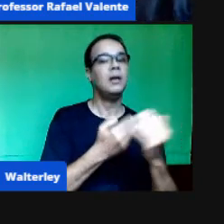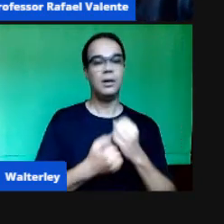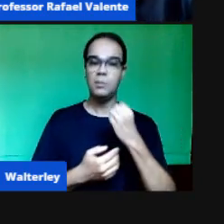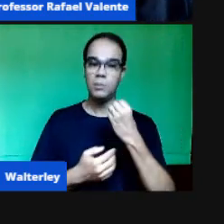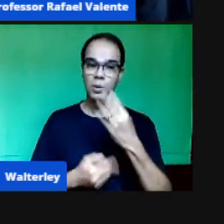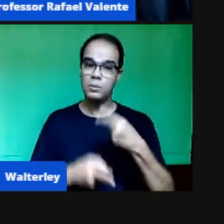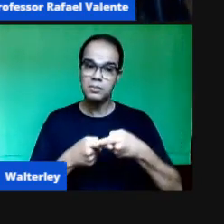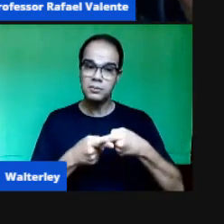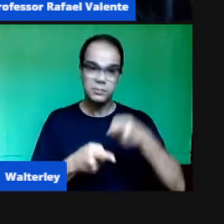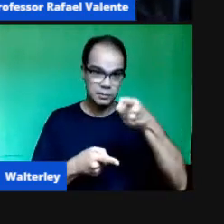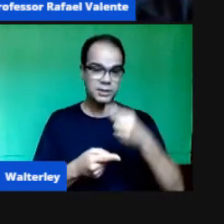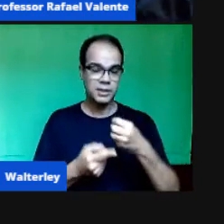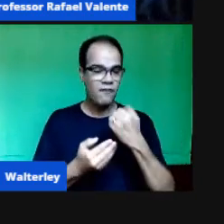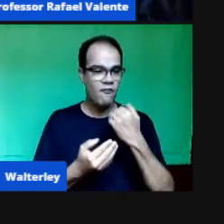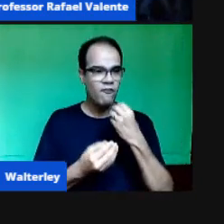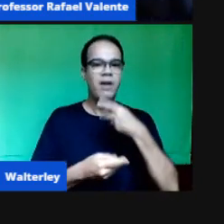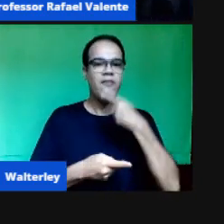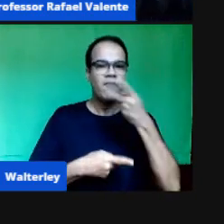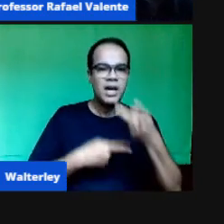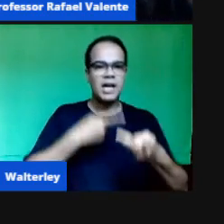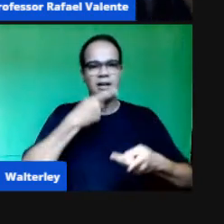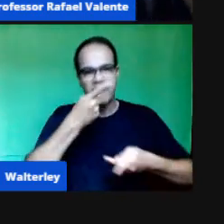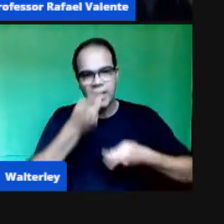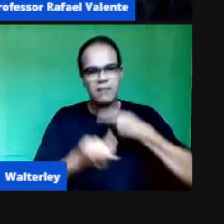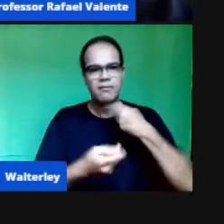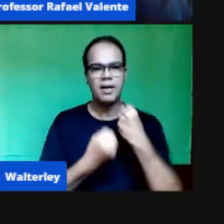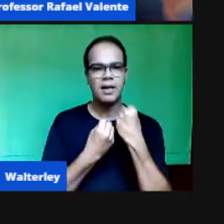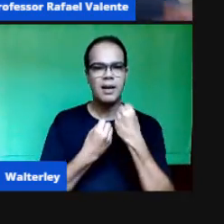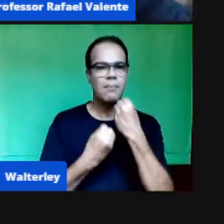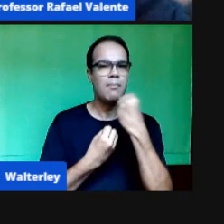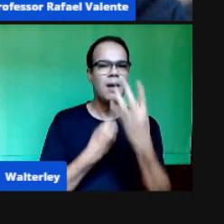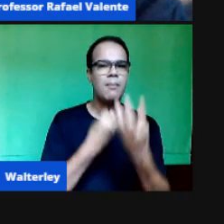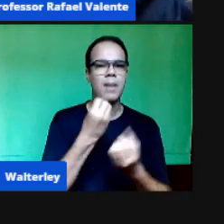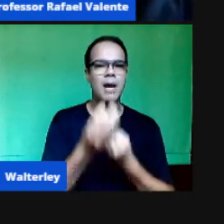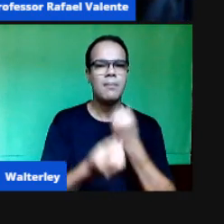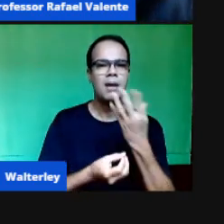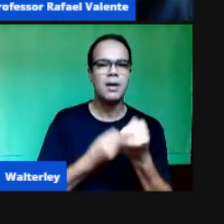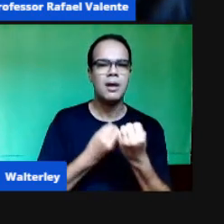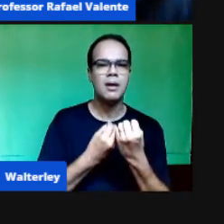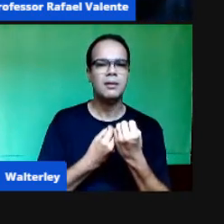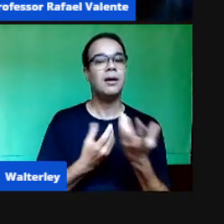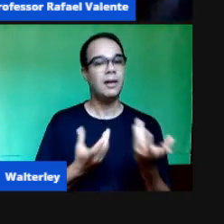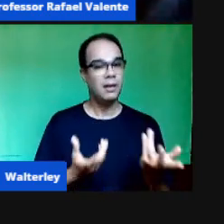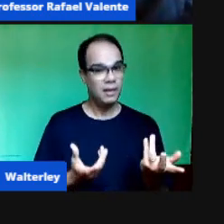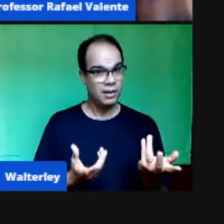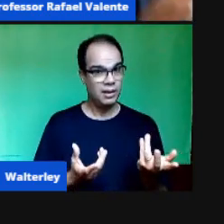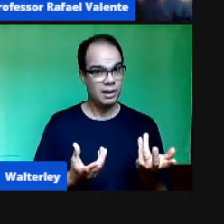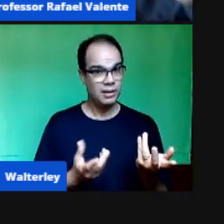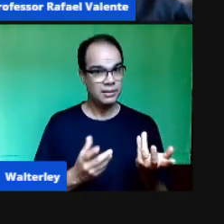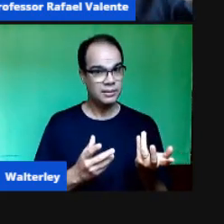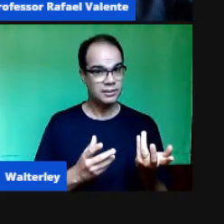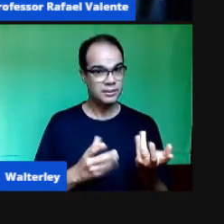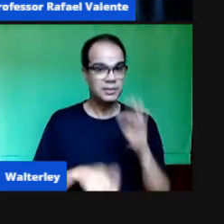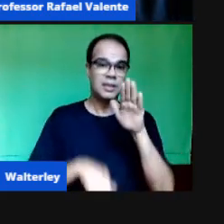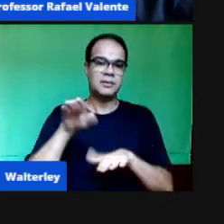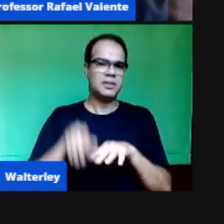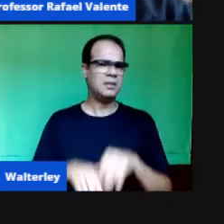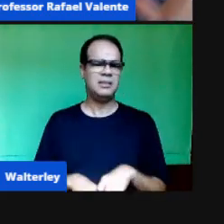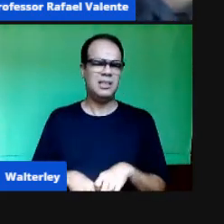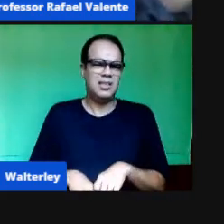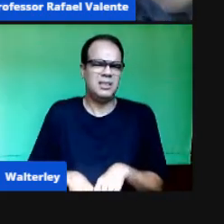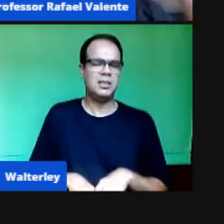simplesmente falar, eu vou mudar isso, ou vou deixar para a semana que vem, né? Procrastinar as nossas mudanças, ou